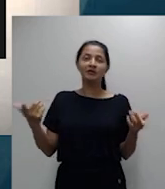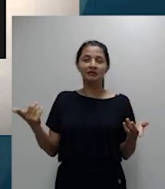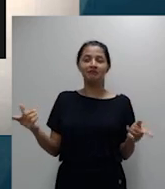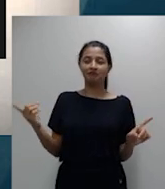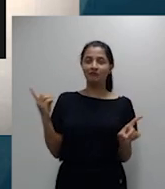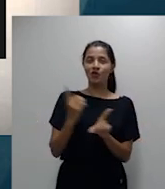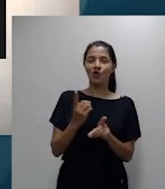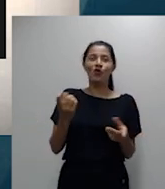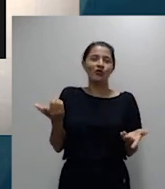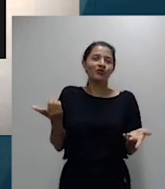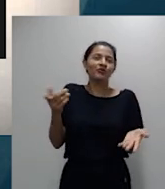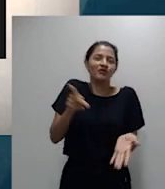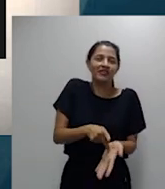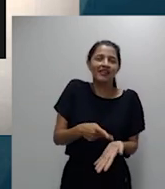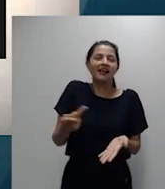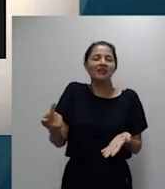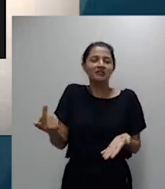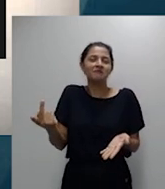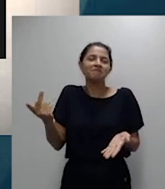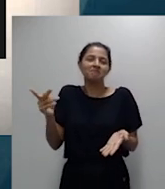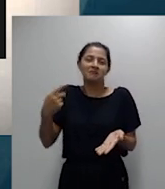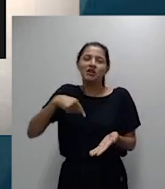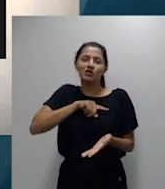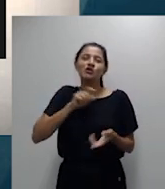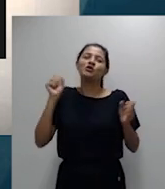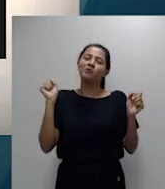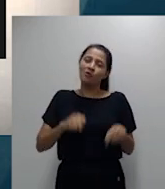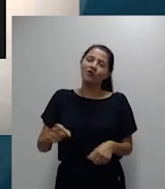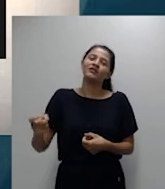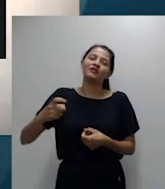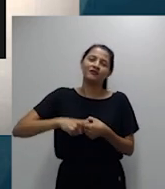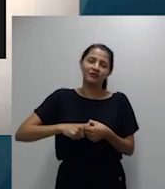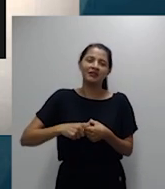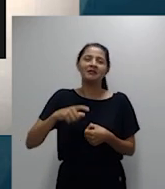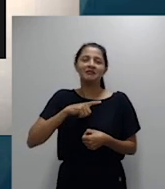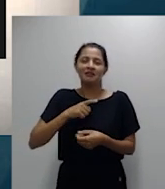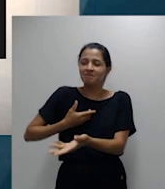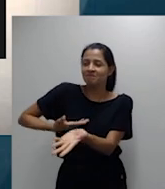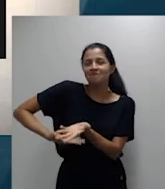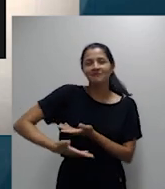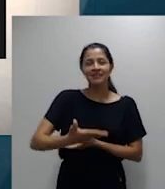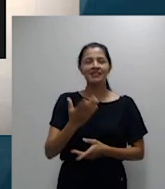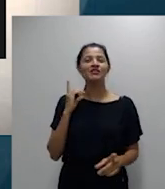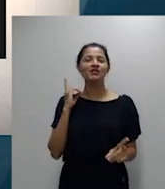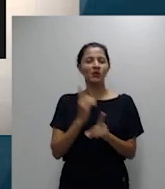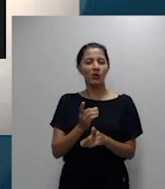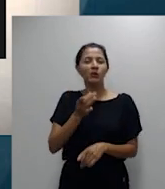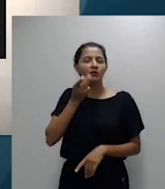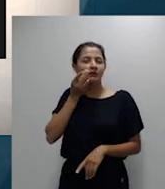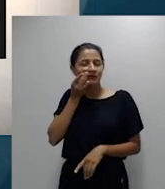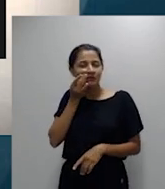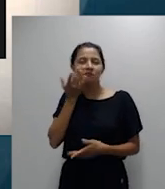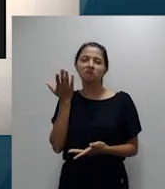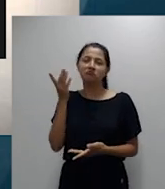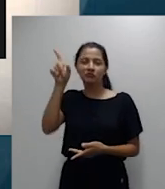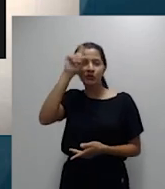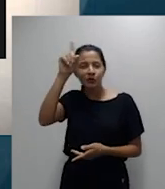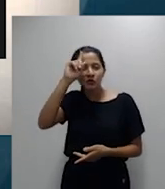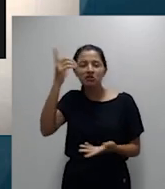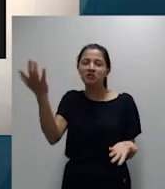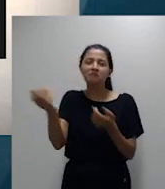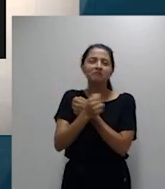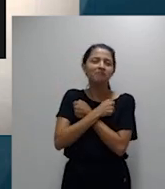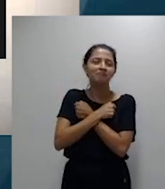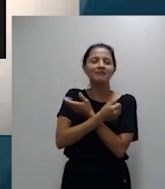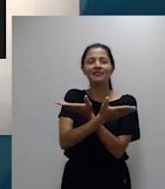se perenizar né que a gente possa voltar até esses nossos encontros do dia a dia um